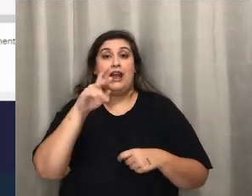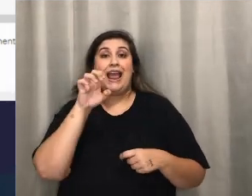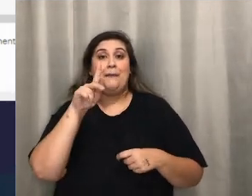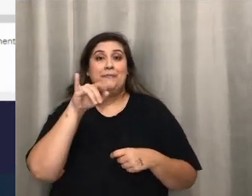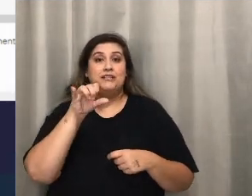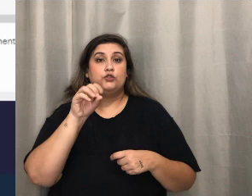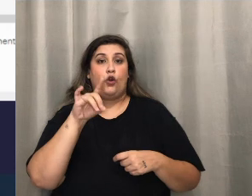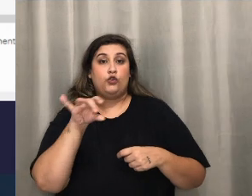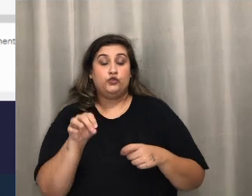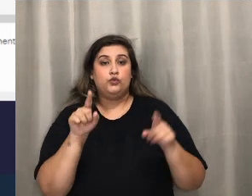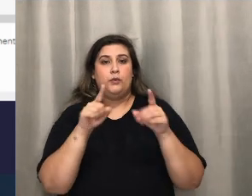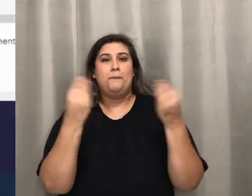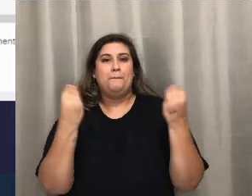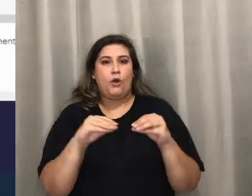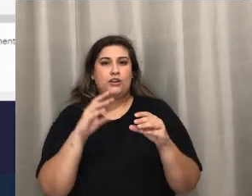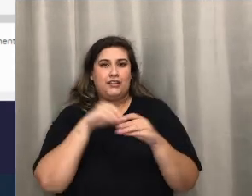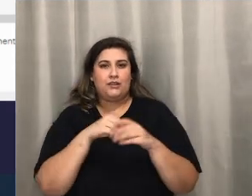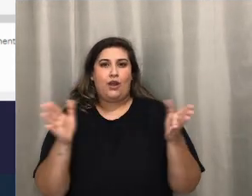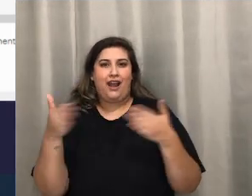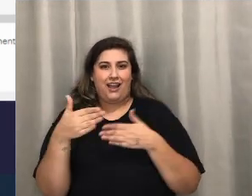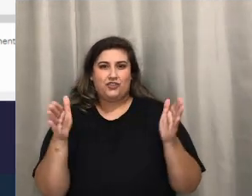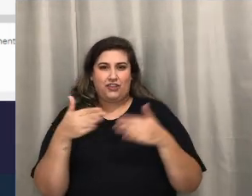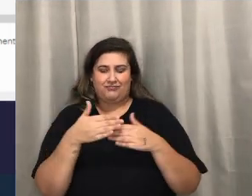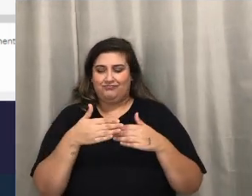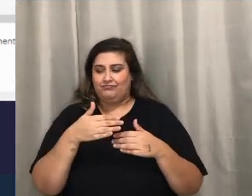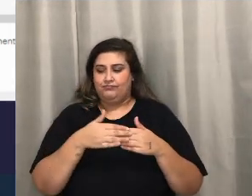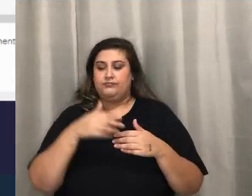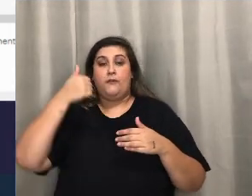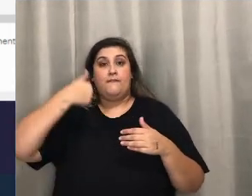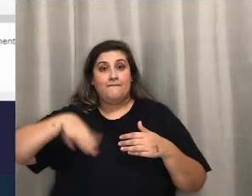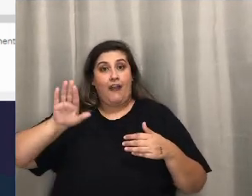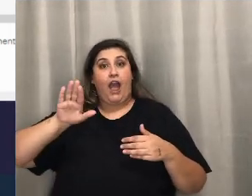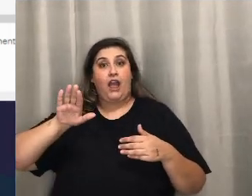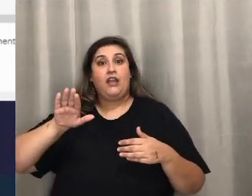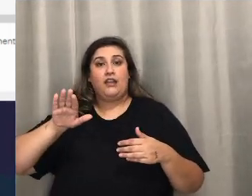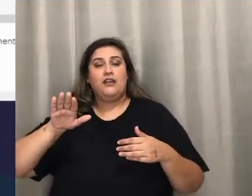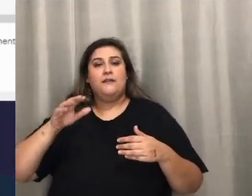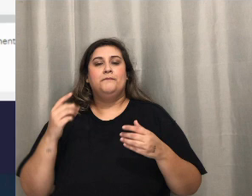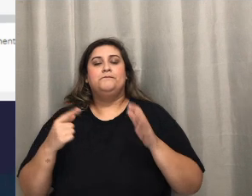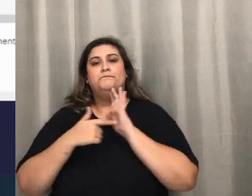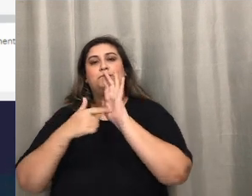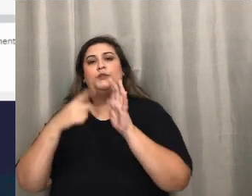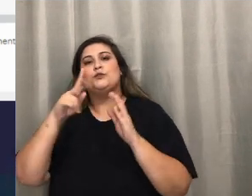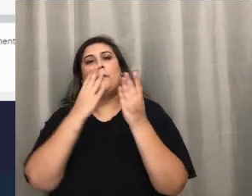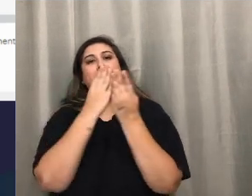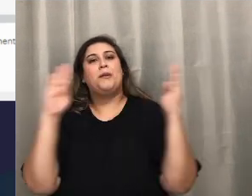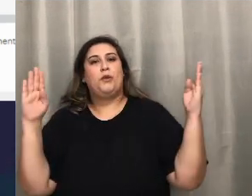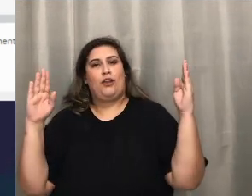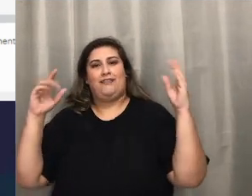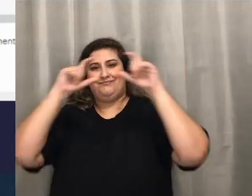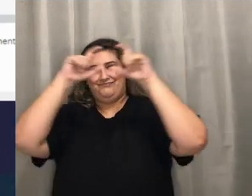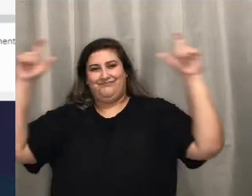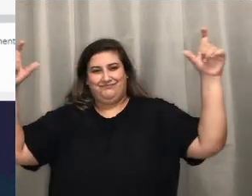você colocar aqui dentro desta caixa, irá parar na sua biblioteca. Que aqui vai tudo